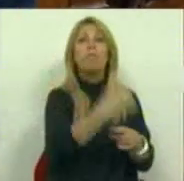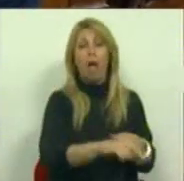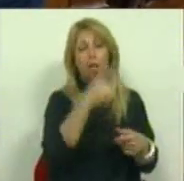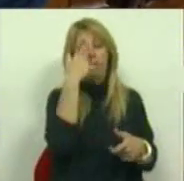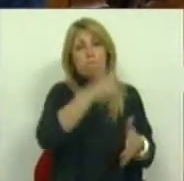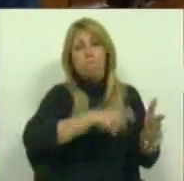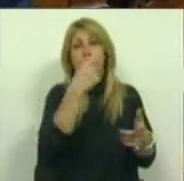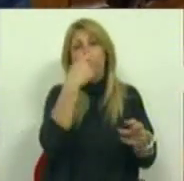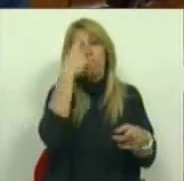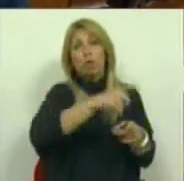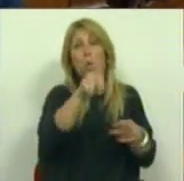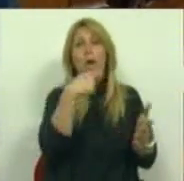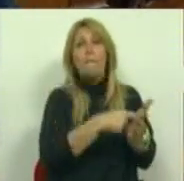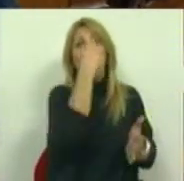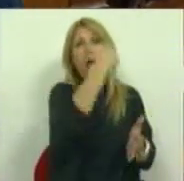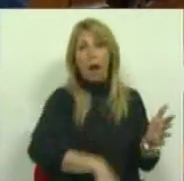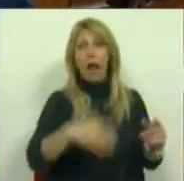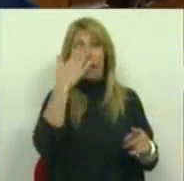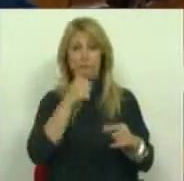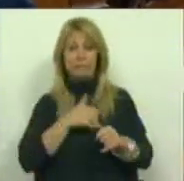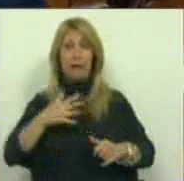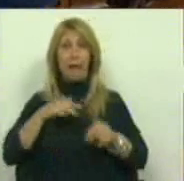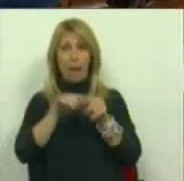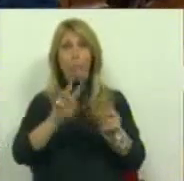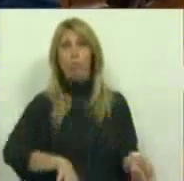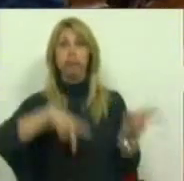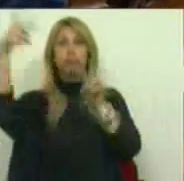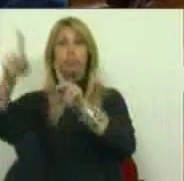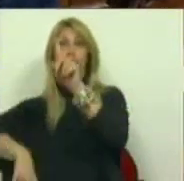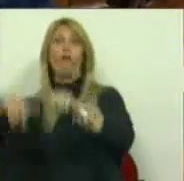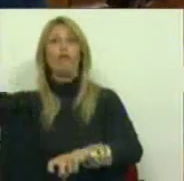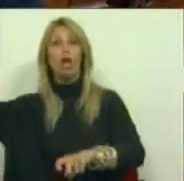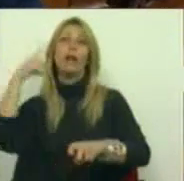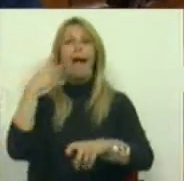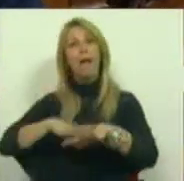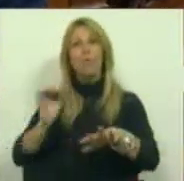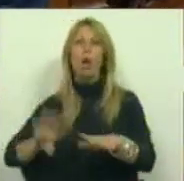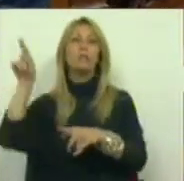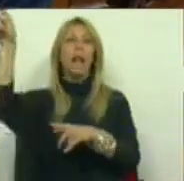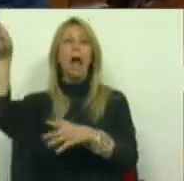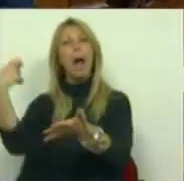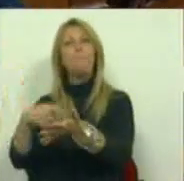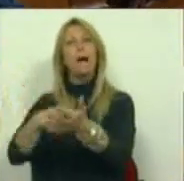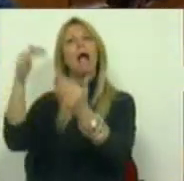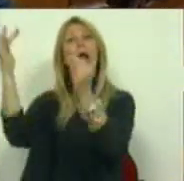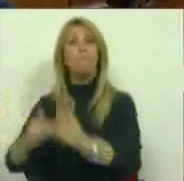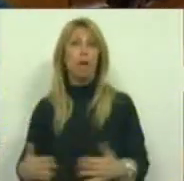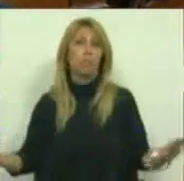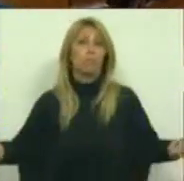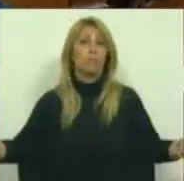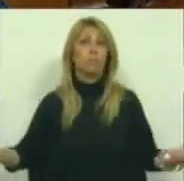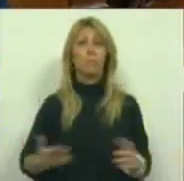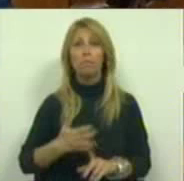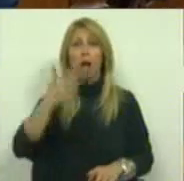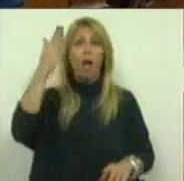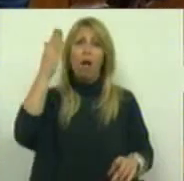Alexandre Soares Santos e Jerónimo Martins fogem para a Holanda porque lá paga menos, mas essa é uma racionalidade económica, nós devemos dizer que essa é uma injustiça